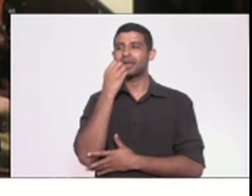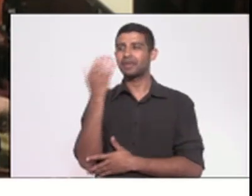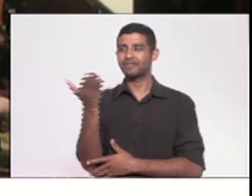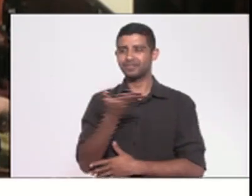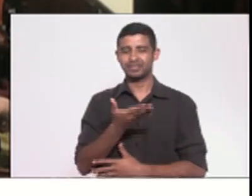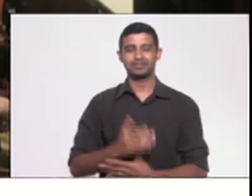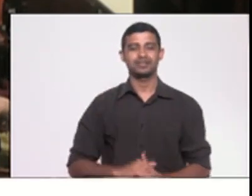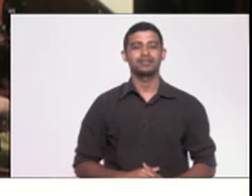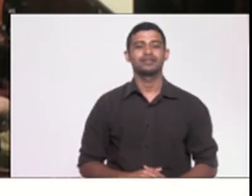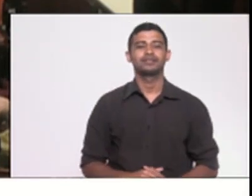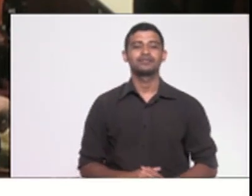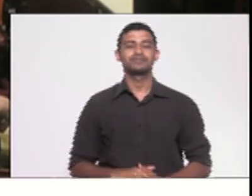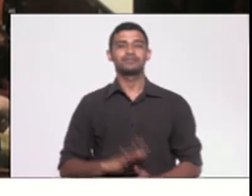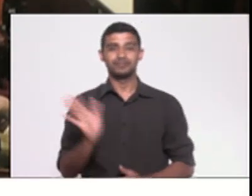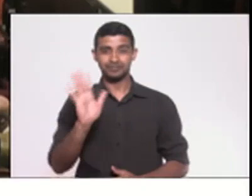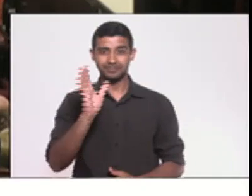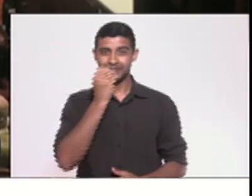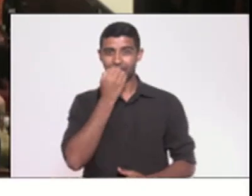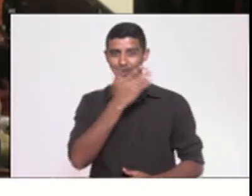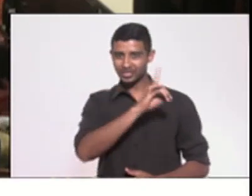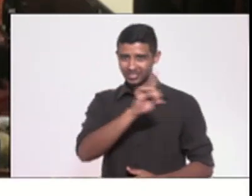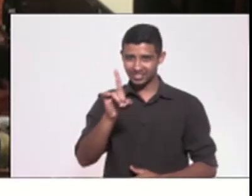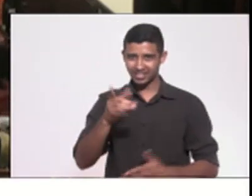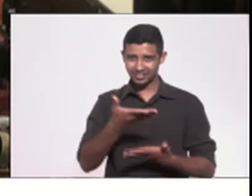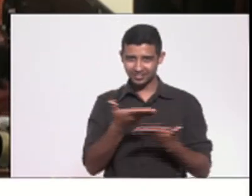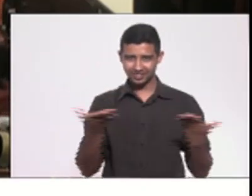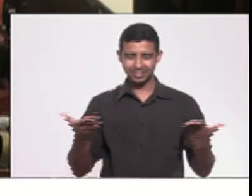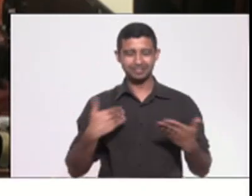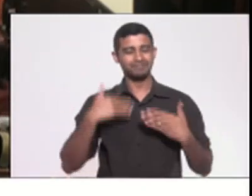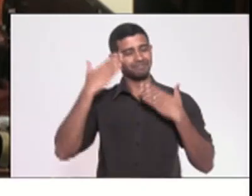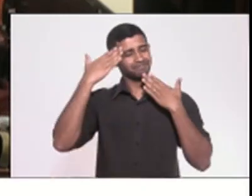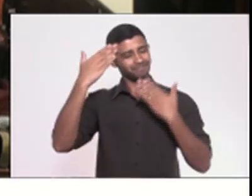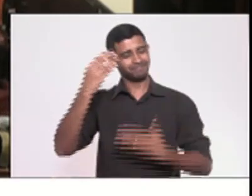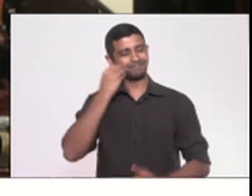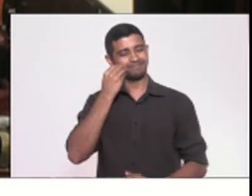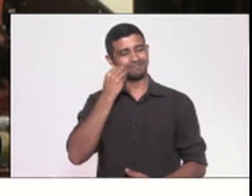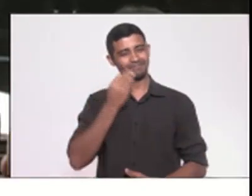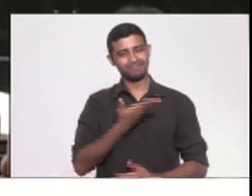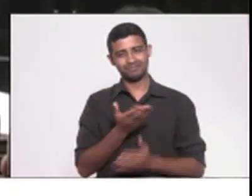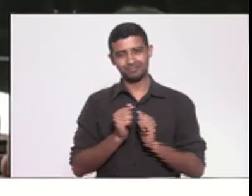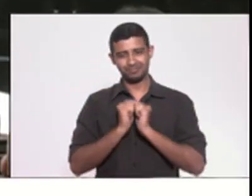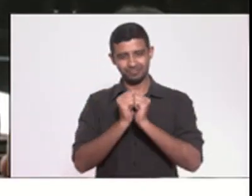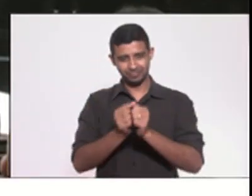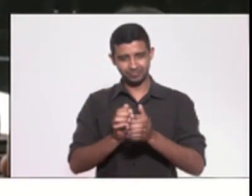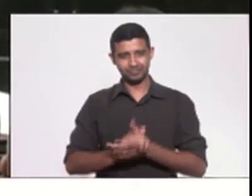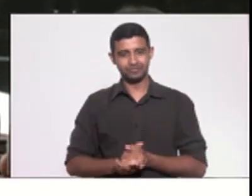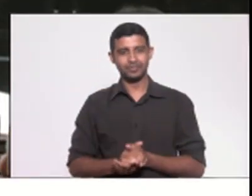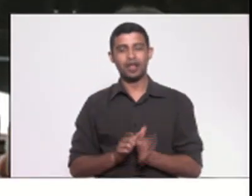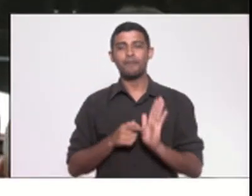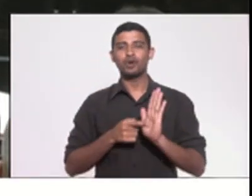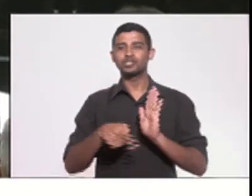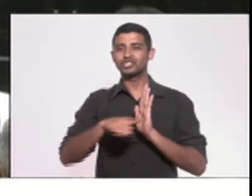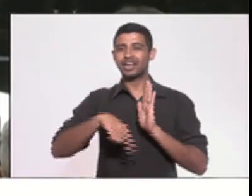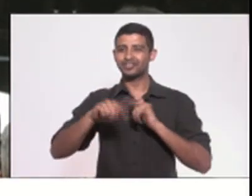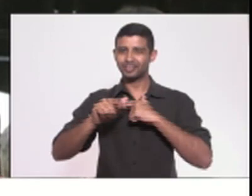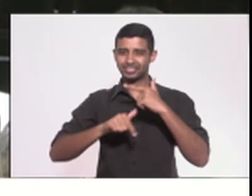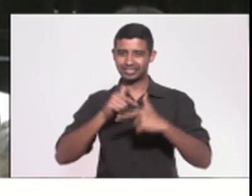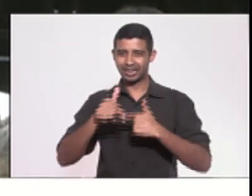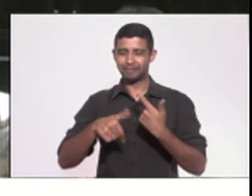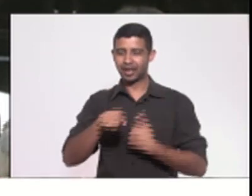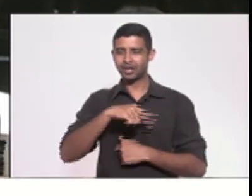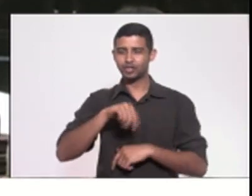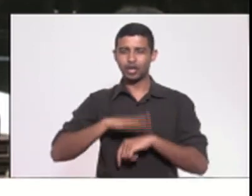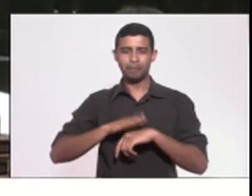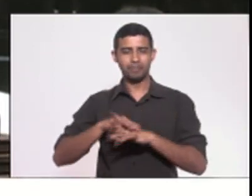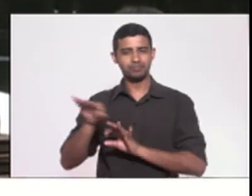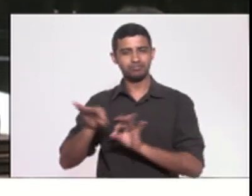Obrigado. Oi, bom dia a todos. Agradeço a oportunidade de estar aqui com vocês, mostrando um pouquinho do nosso trabalho, o que a gente